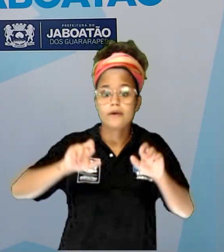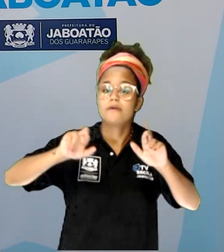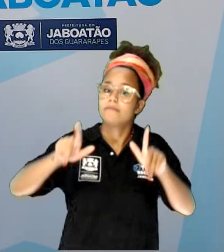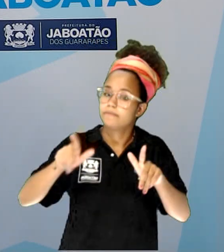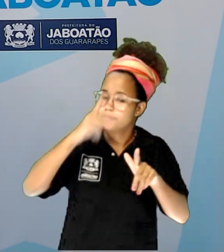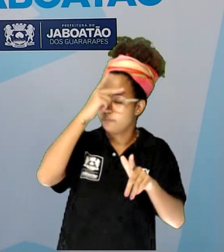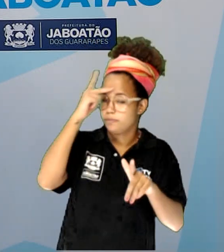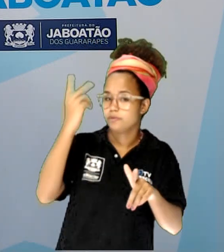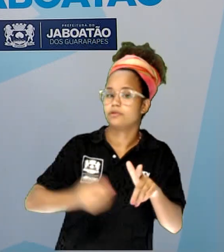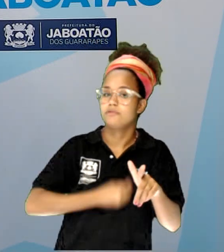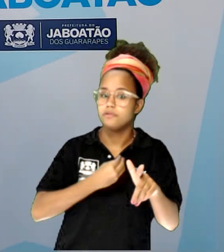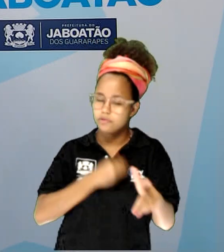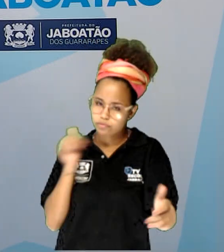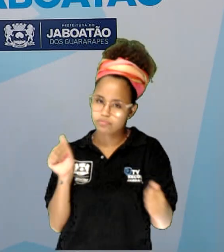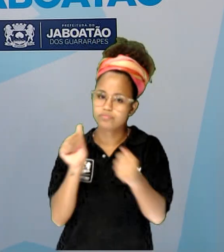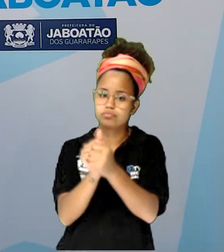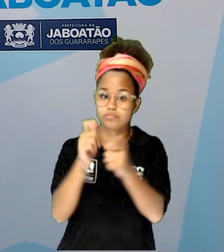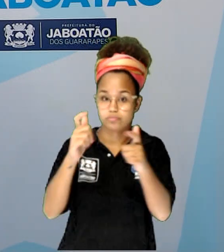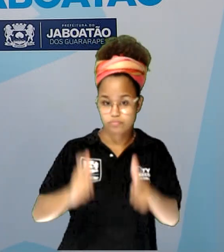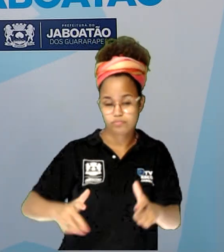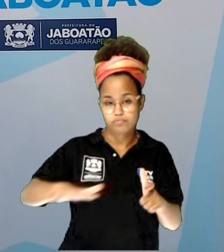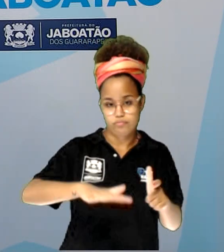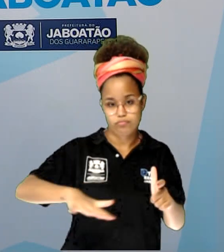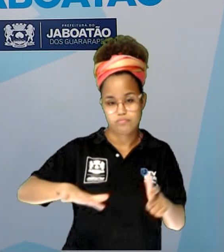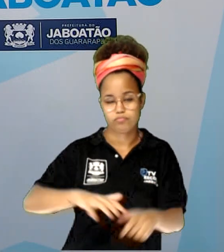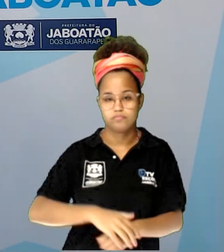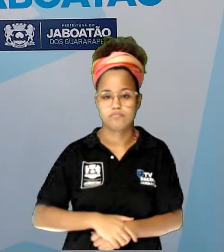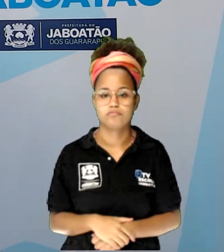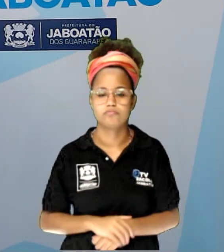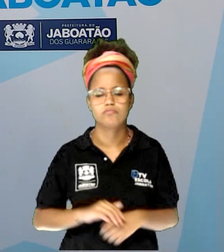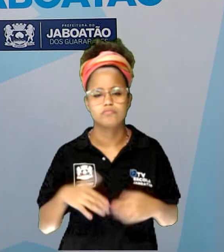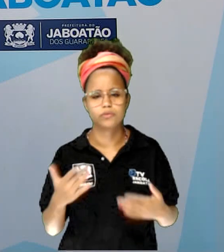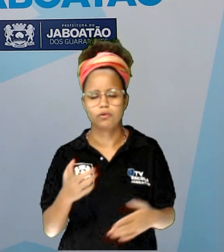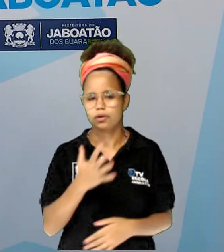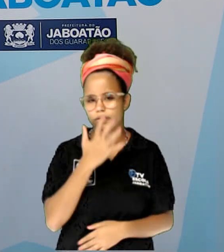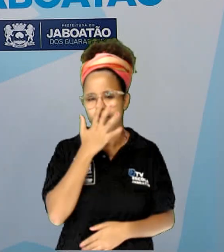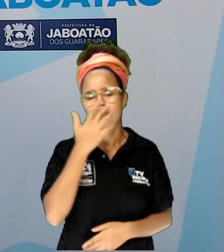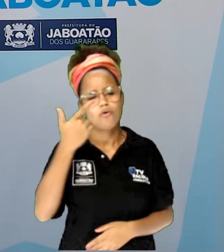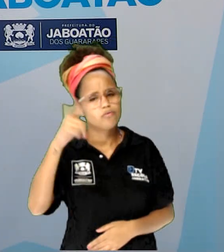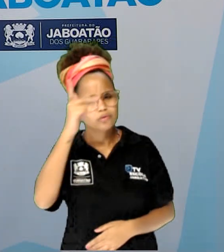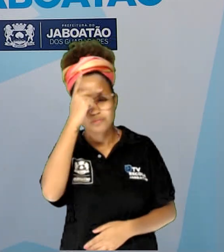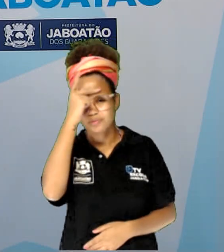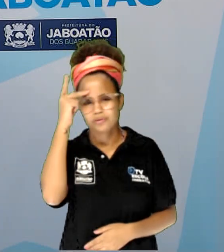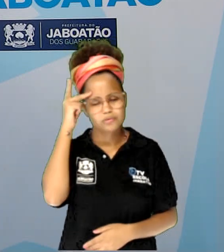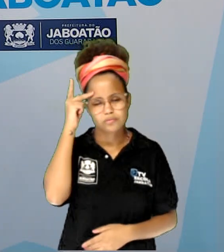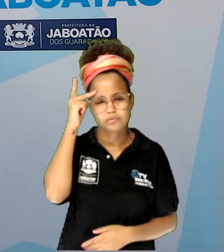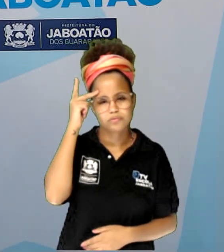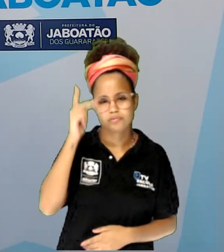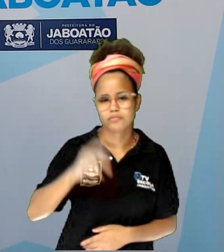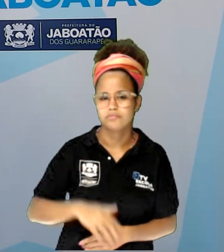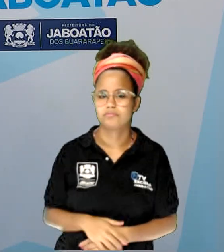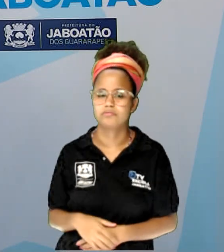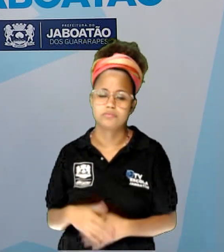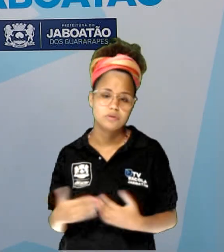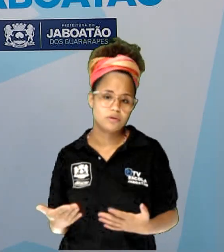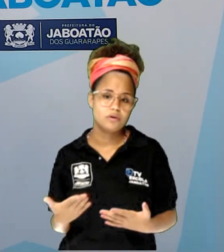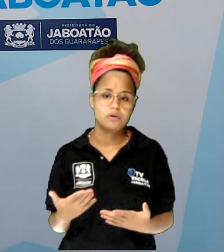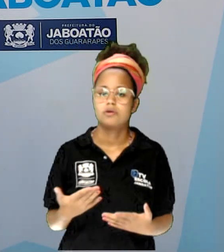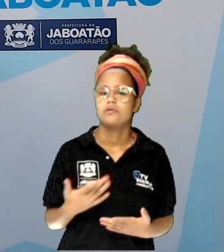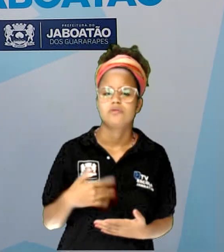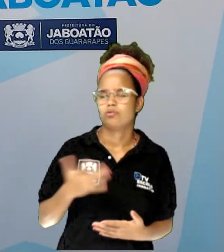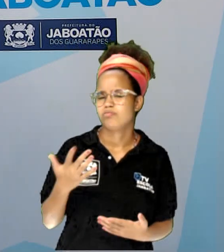das pessoas que viviam com ela naquele ambiente. Ela era admirada, enquanto as outras pessoas, né, posso-se dizer assim,